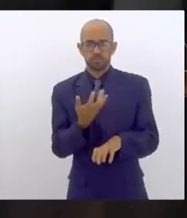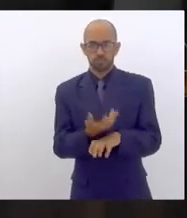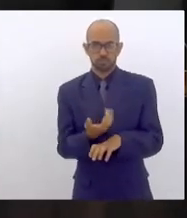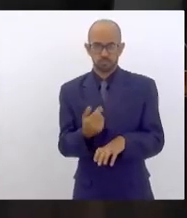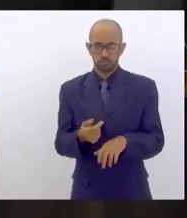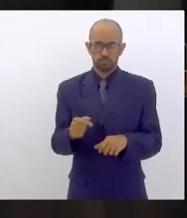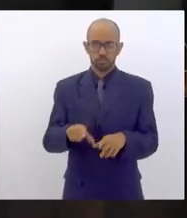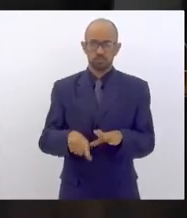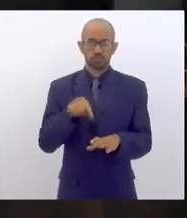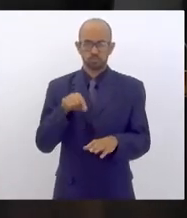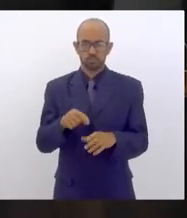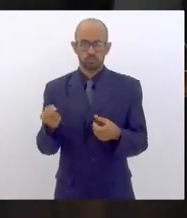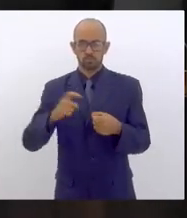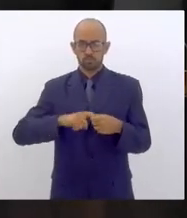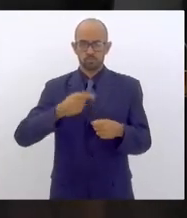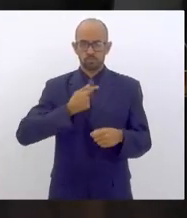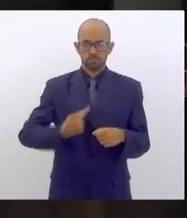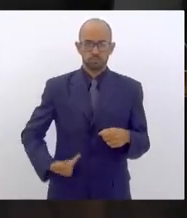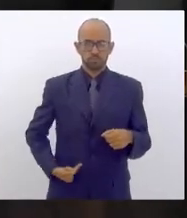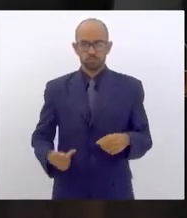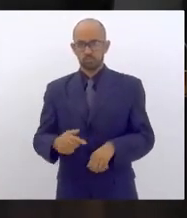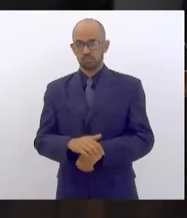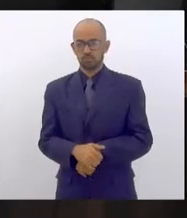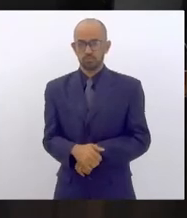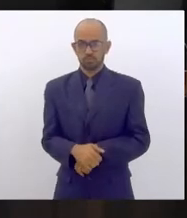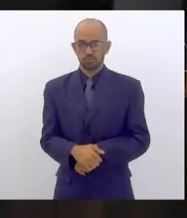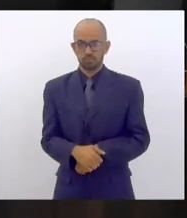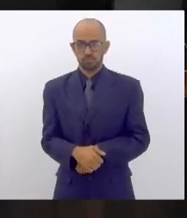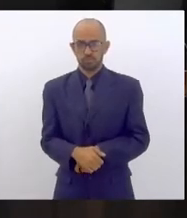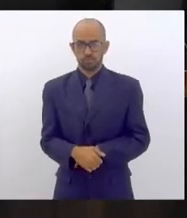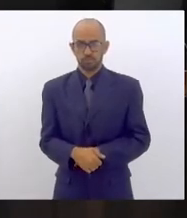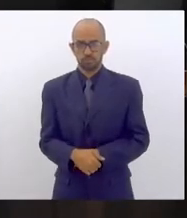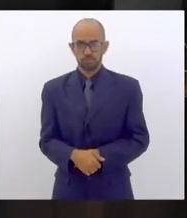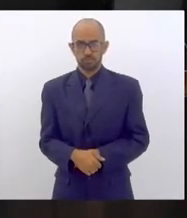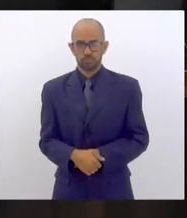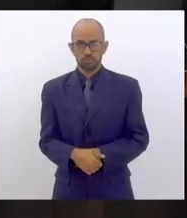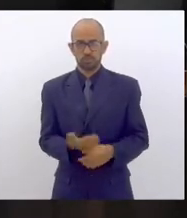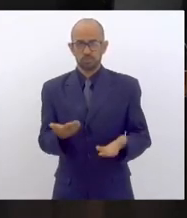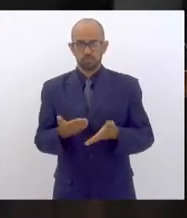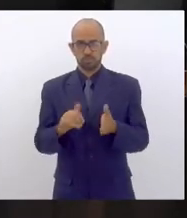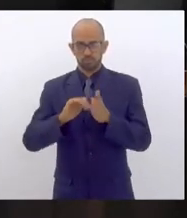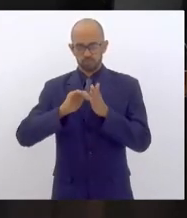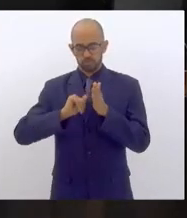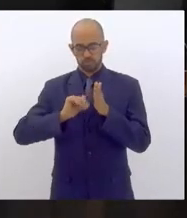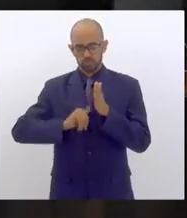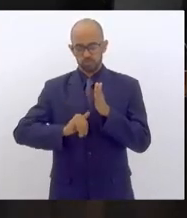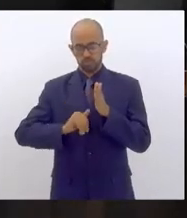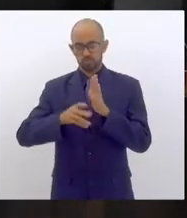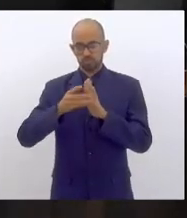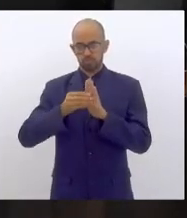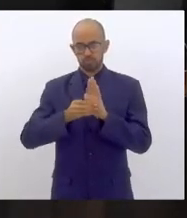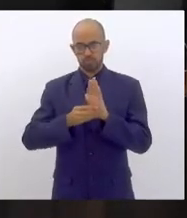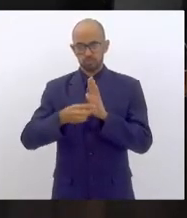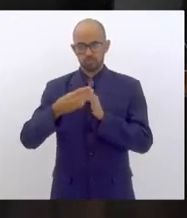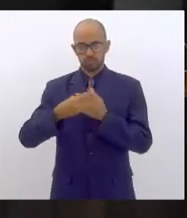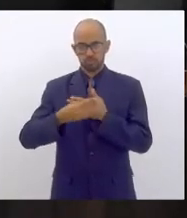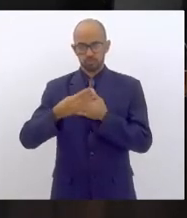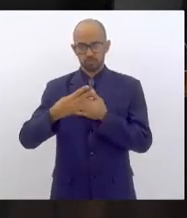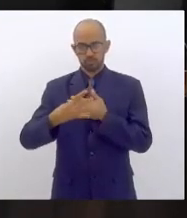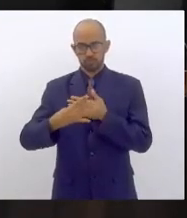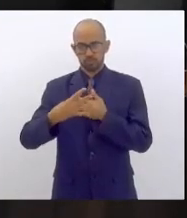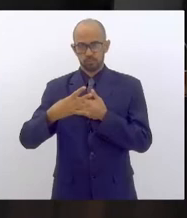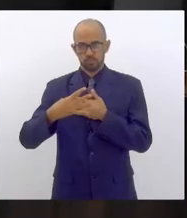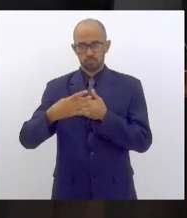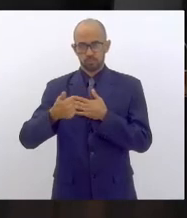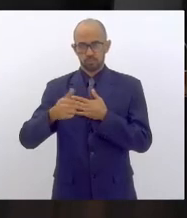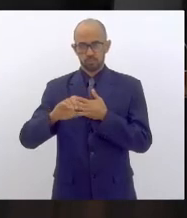destacada retorna ao governador. Agora, os retirados de pauta. 3, 4,